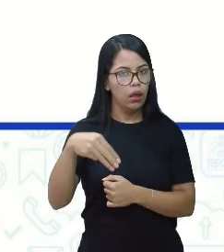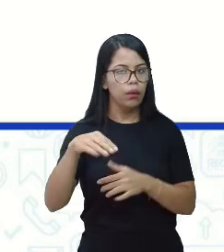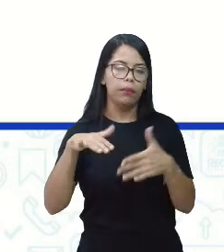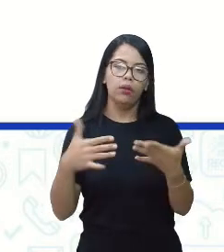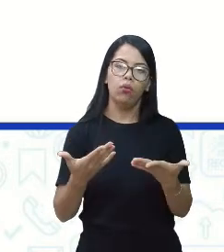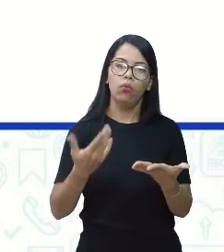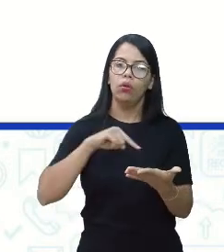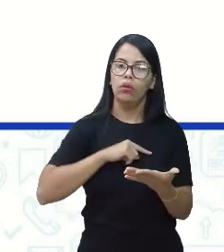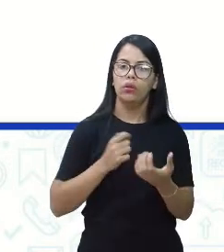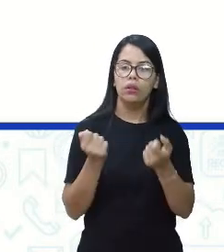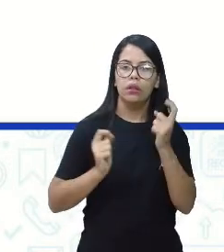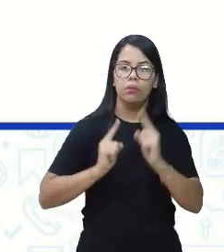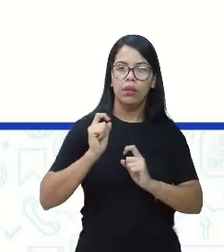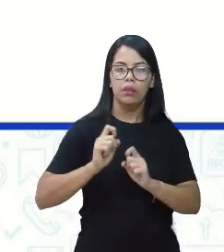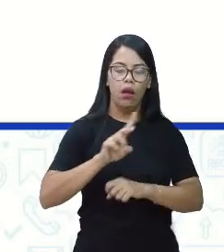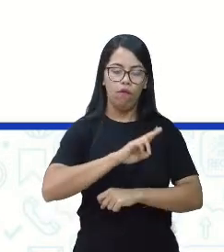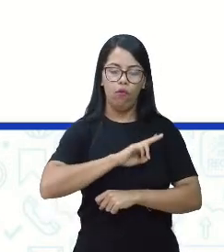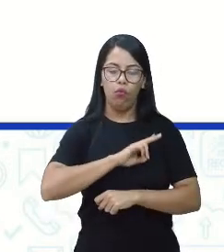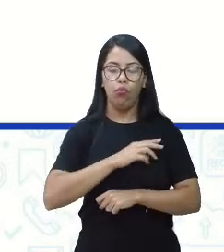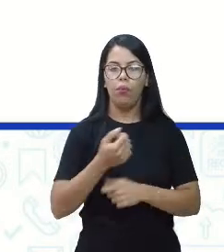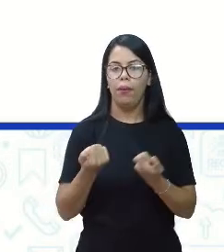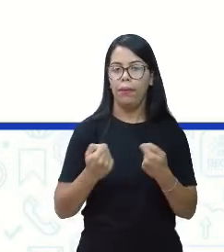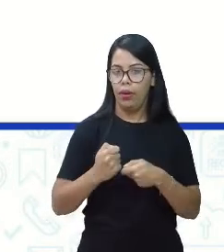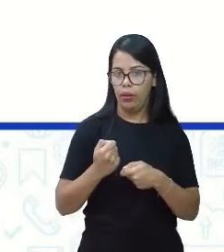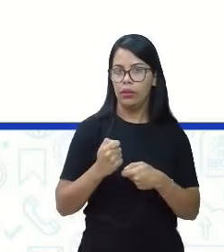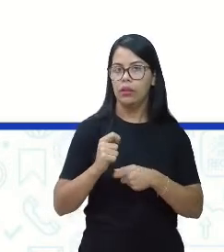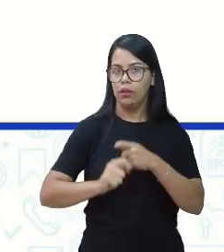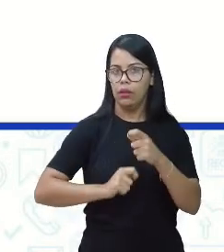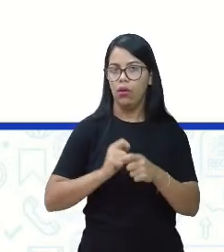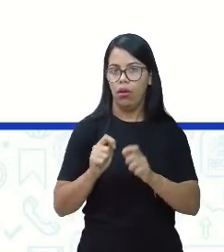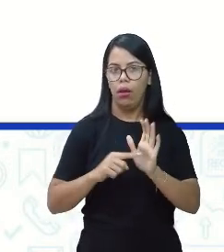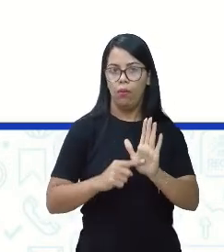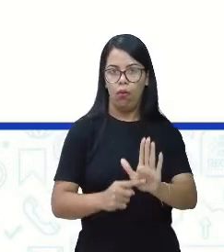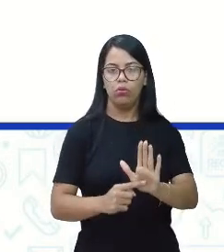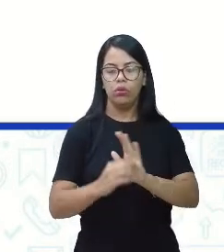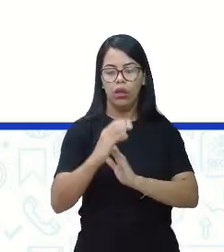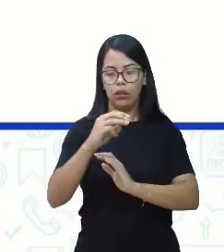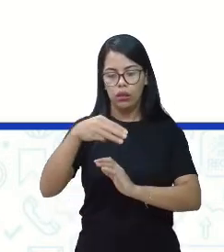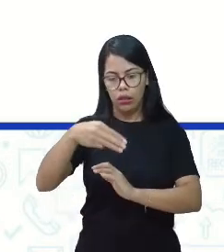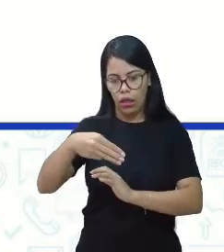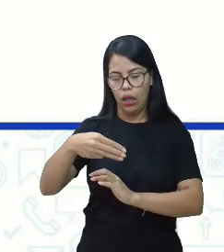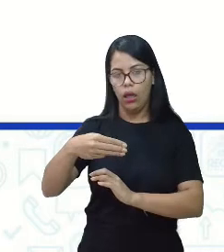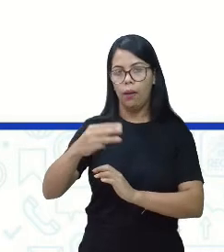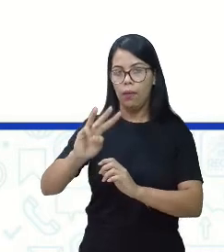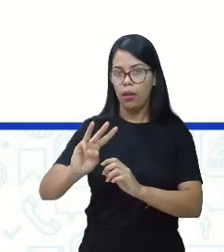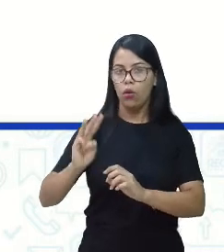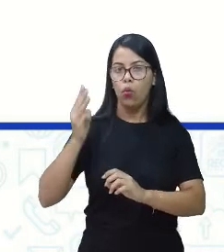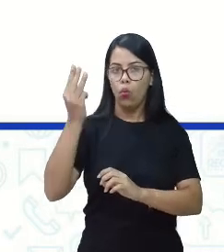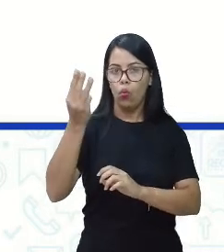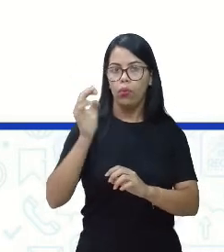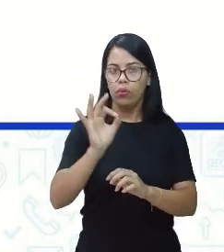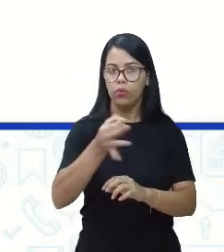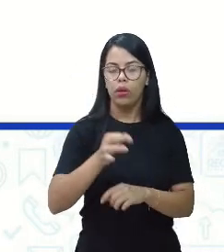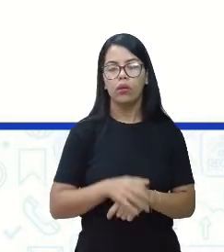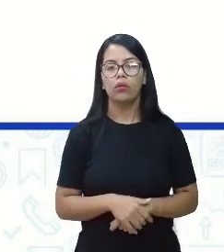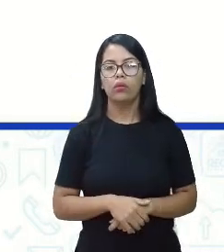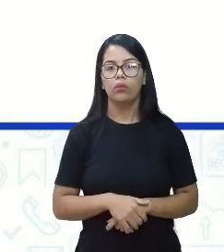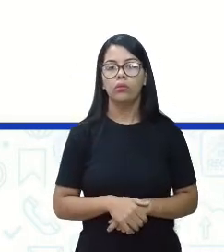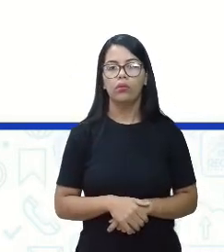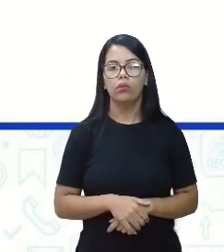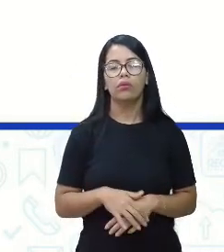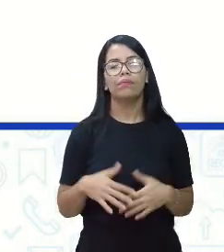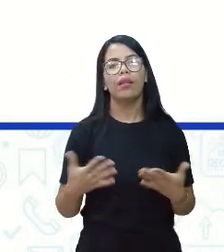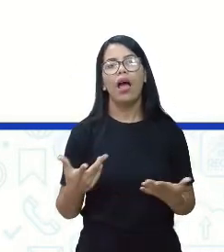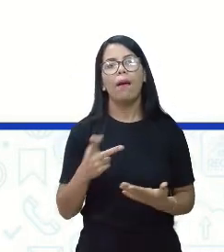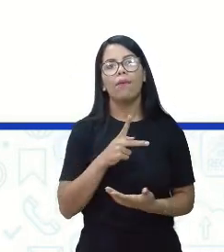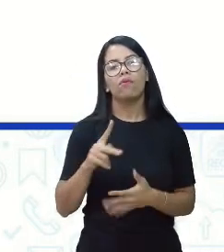quando a gente vai expressar o volume, a gente tem que expressar esse volume em centímetros cúbicos, certo? Ah, Pedro, então